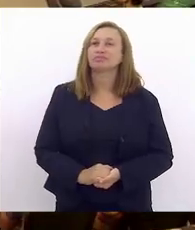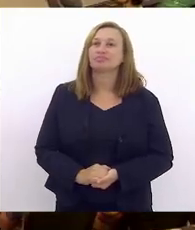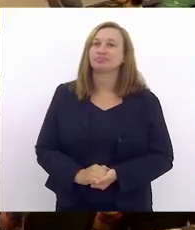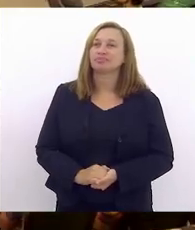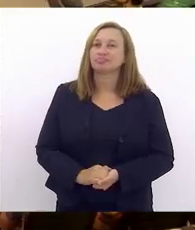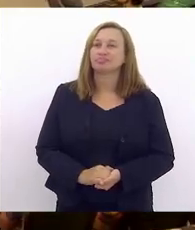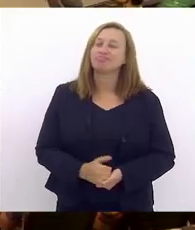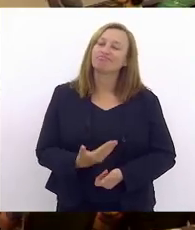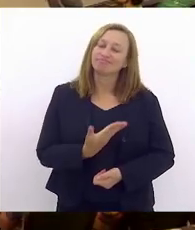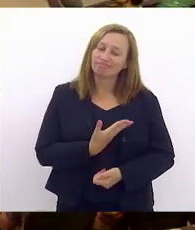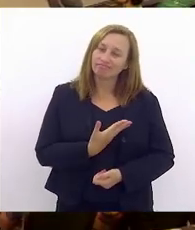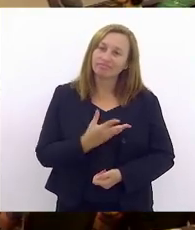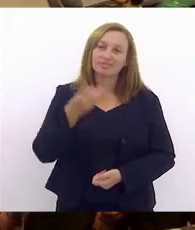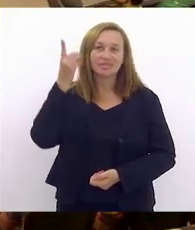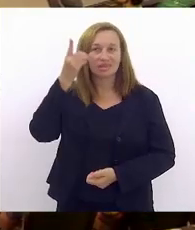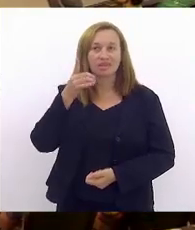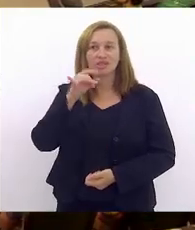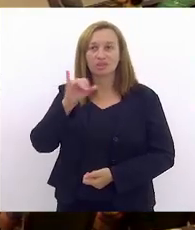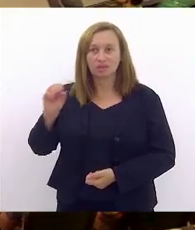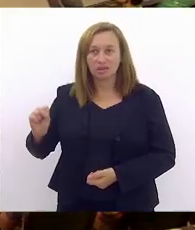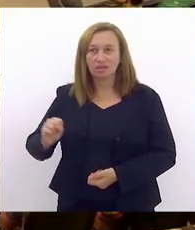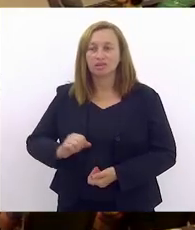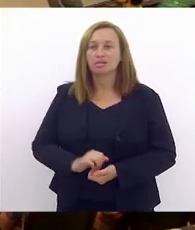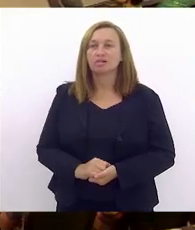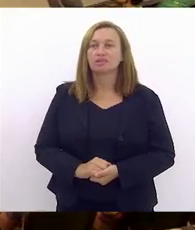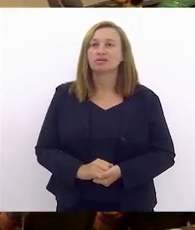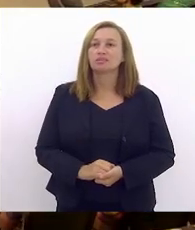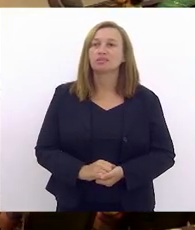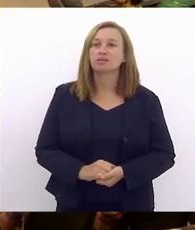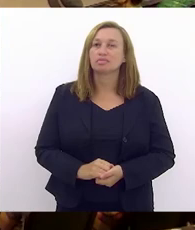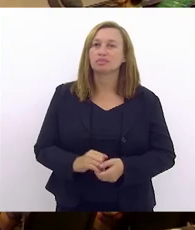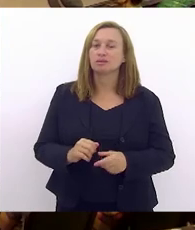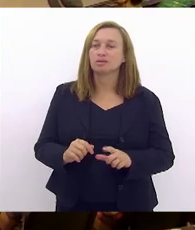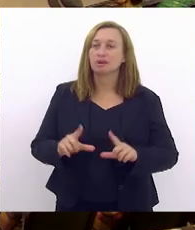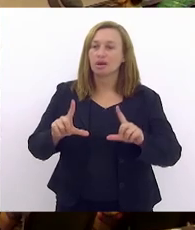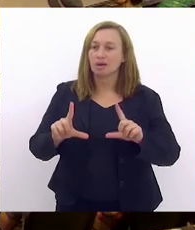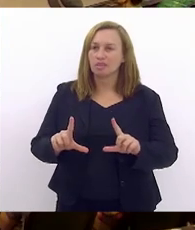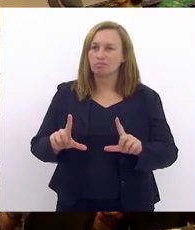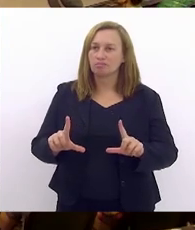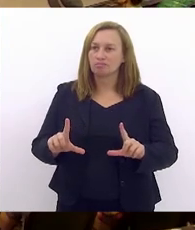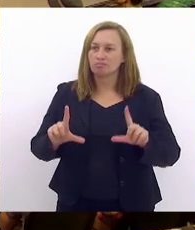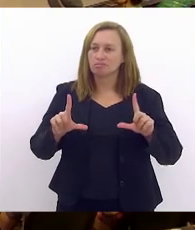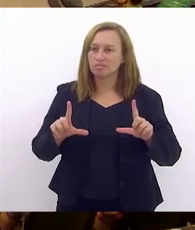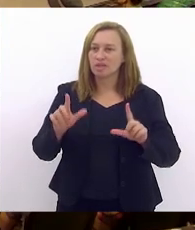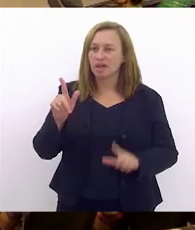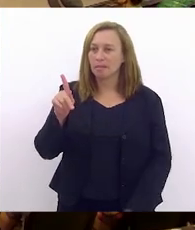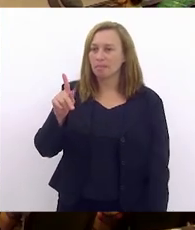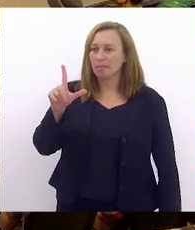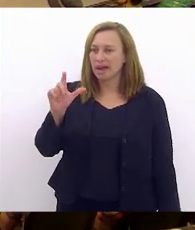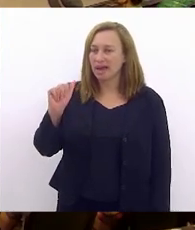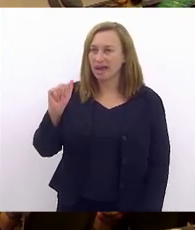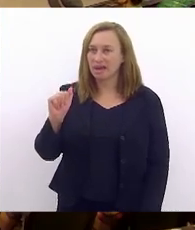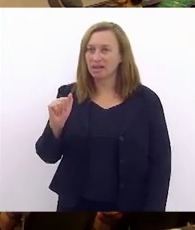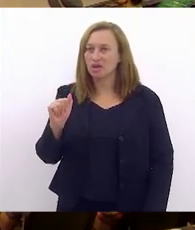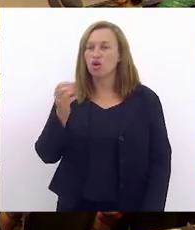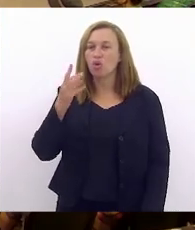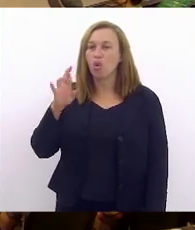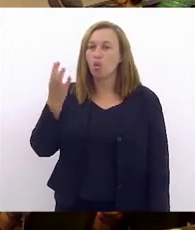ao meu amigo, deputado Dionísio Lins, uma placa da Série Ouro, com licença.